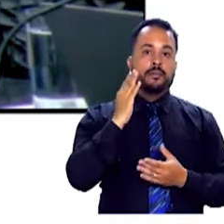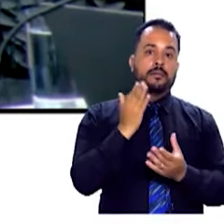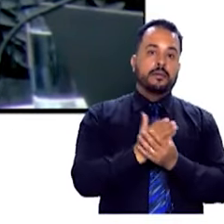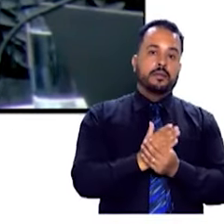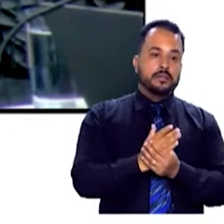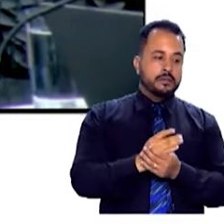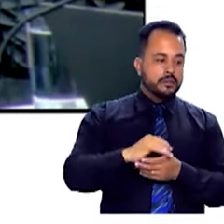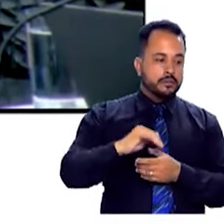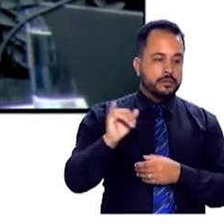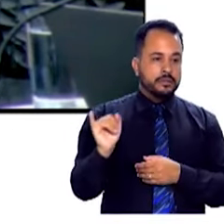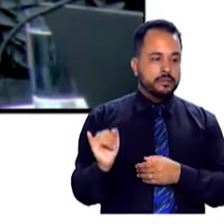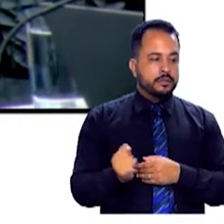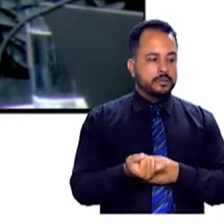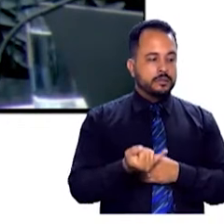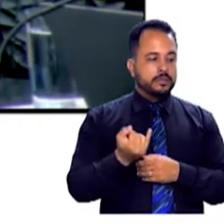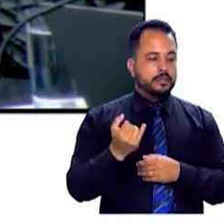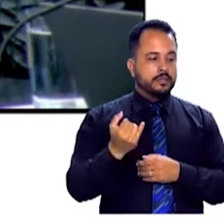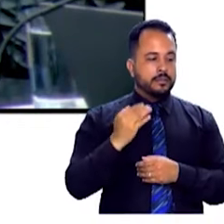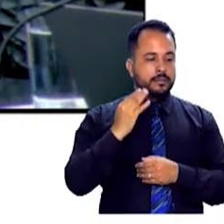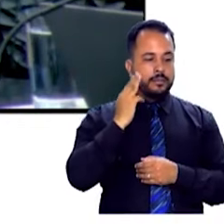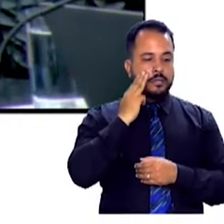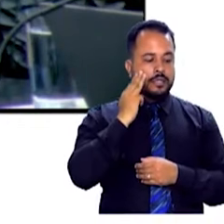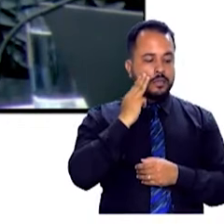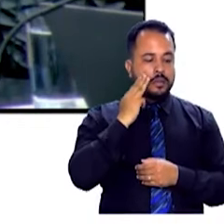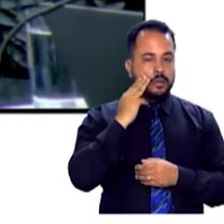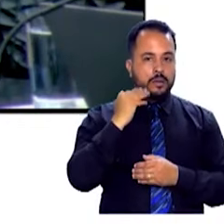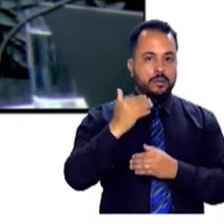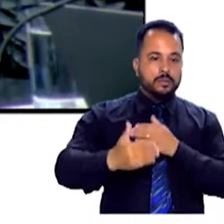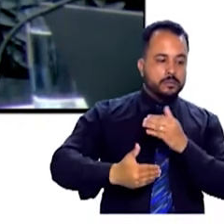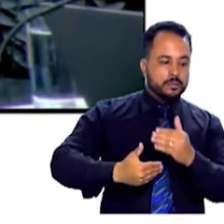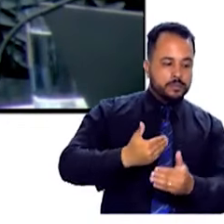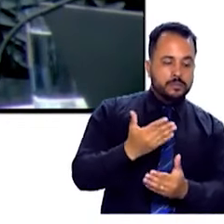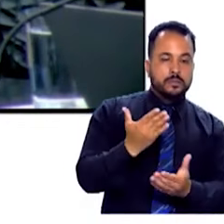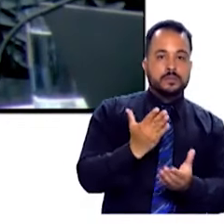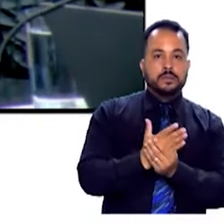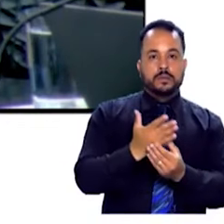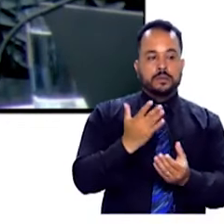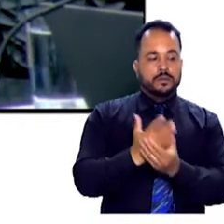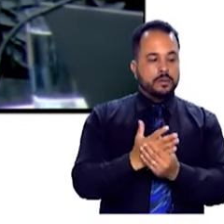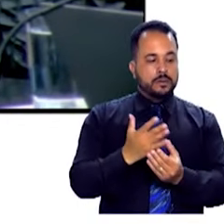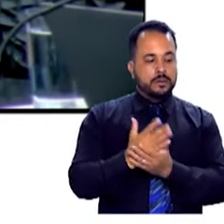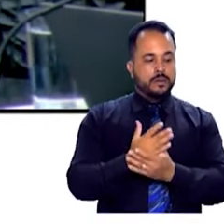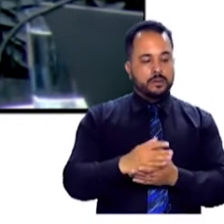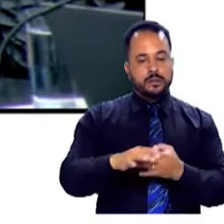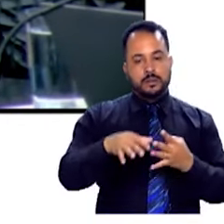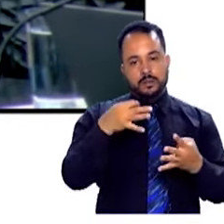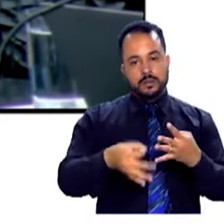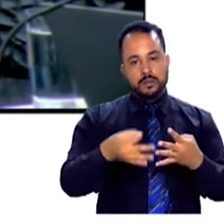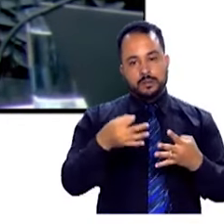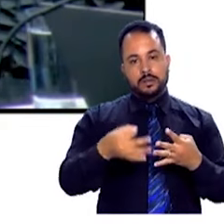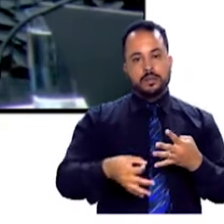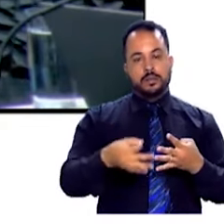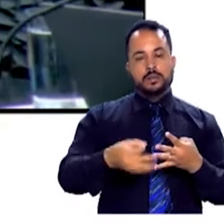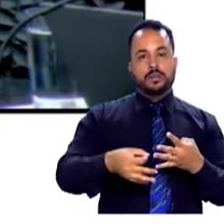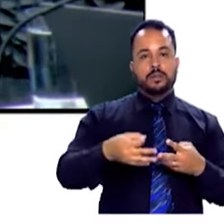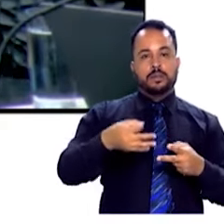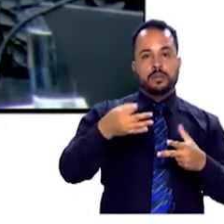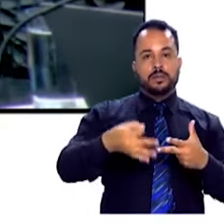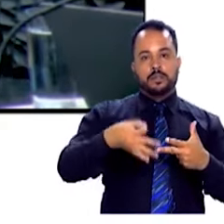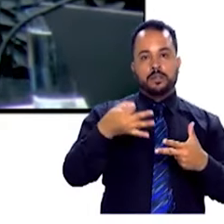tramitação no seu judiciário isso dá por certo a dimensão